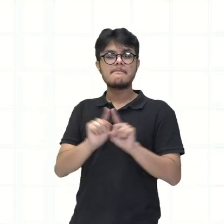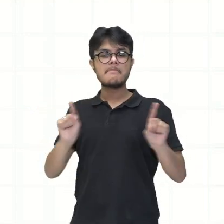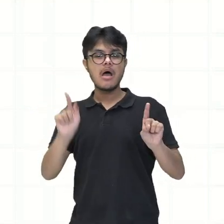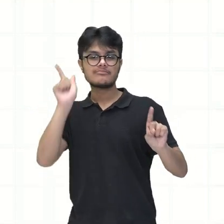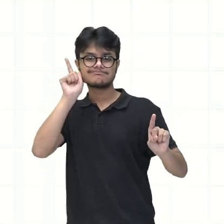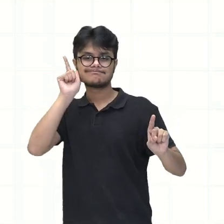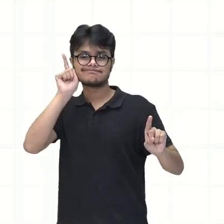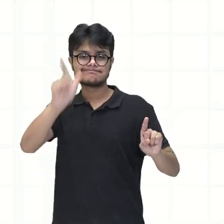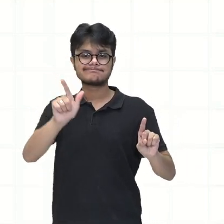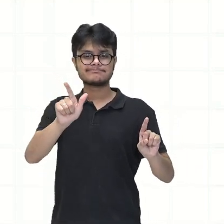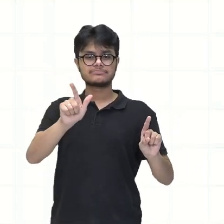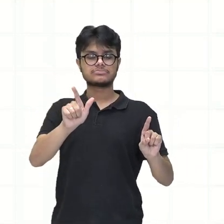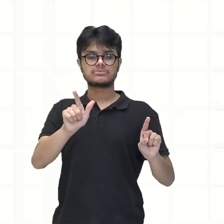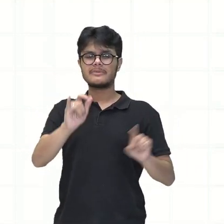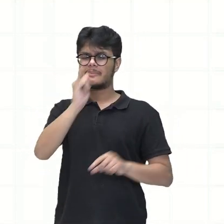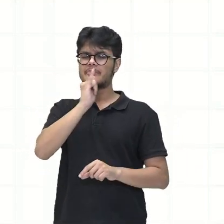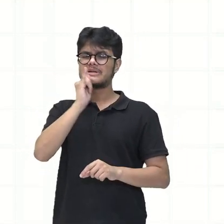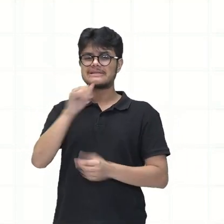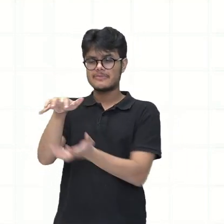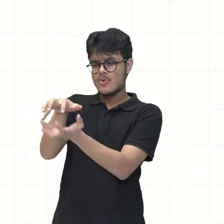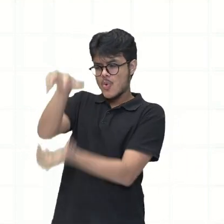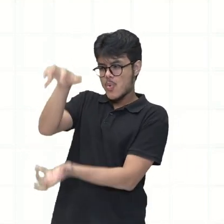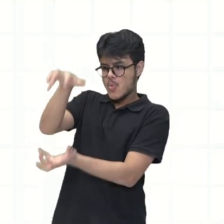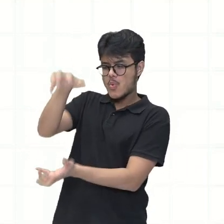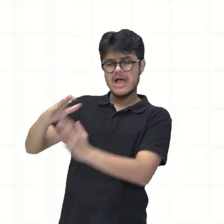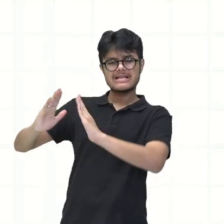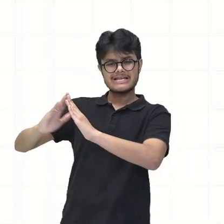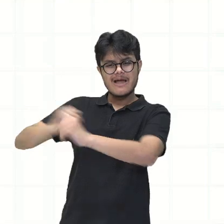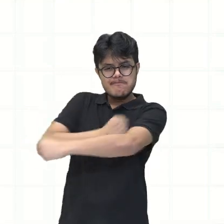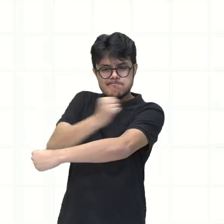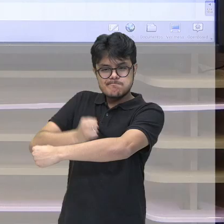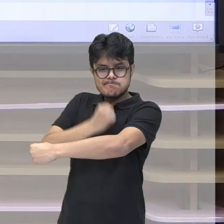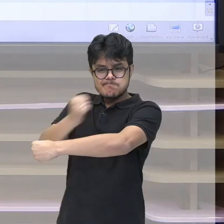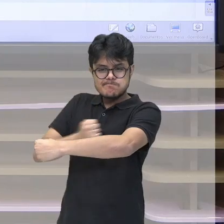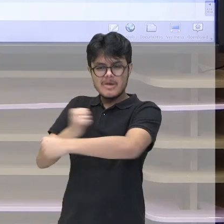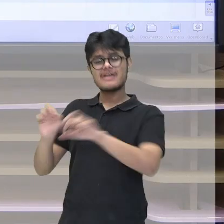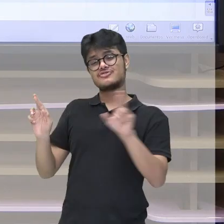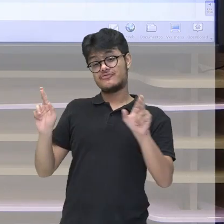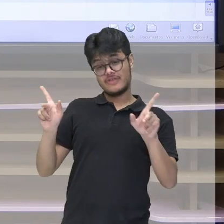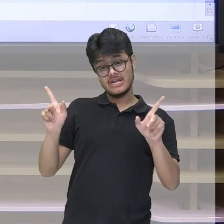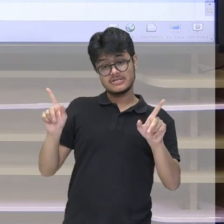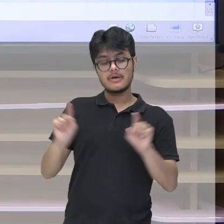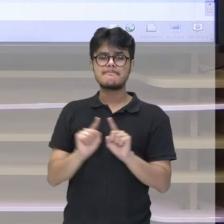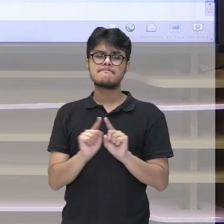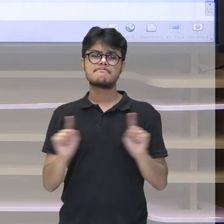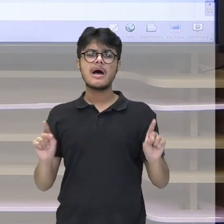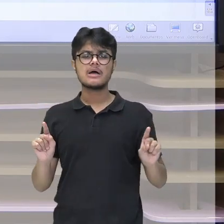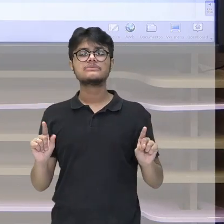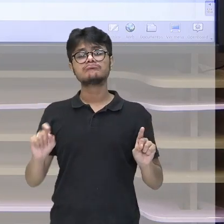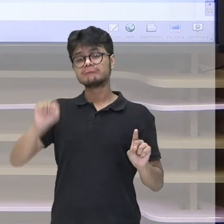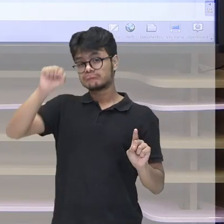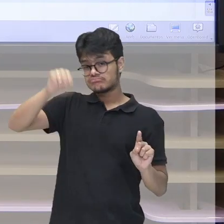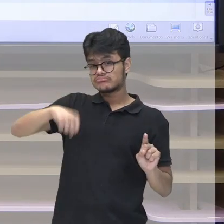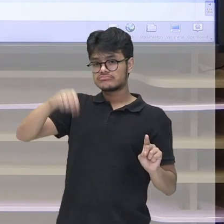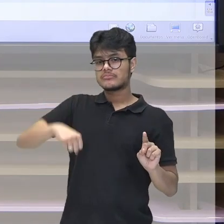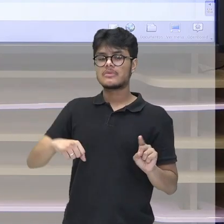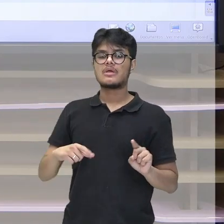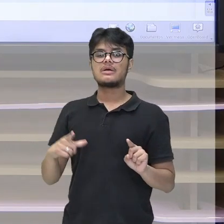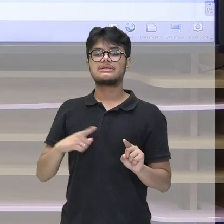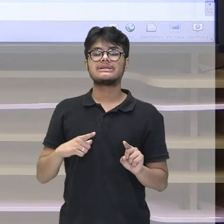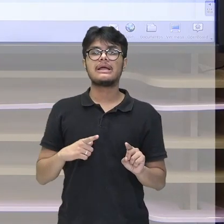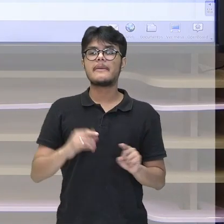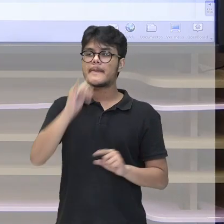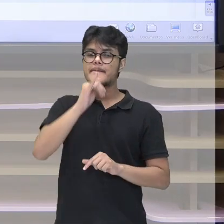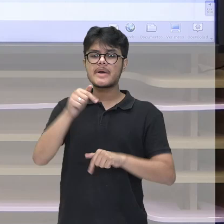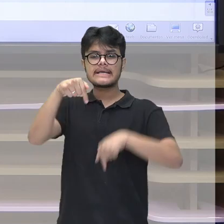assim como o nosso gás de cozinha, que é diferente do gás natural, mas assim como o gás de cozinha é